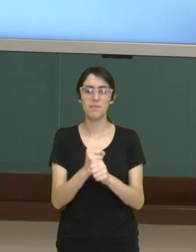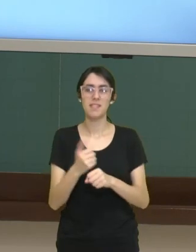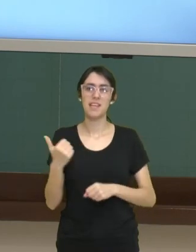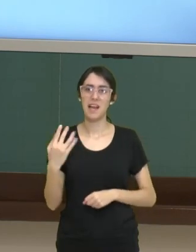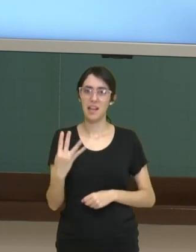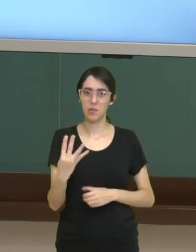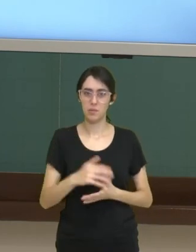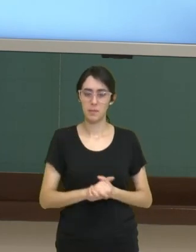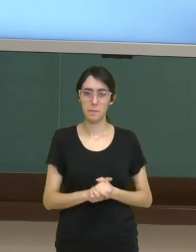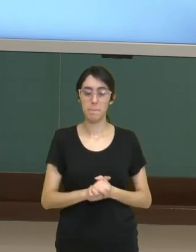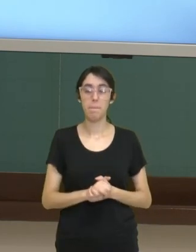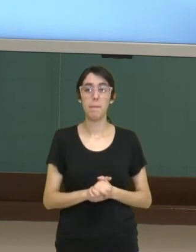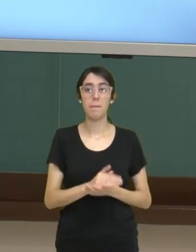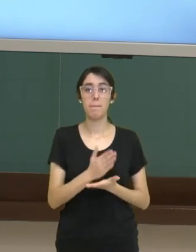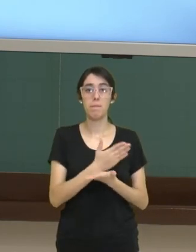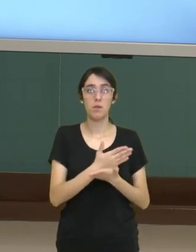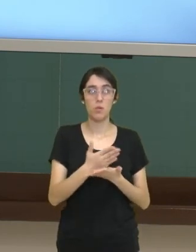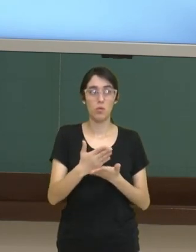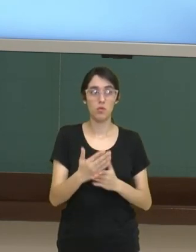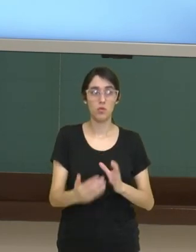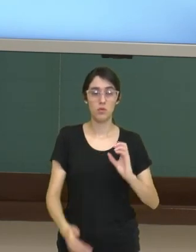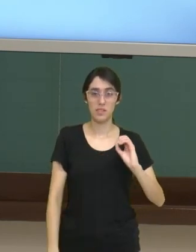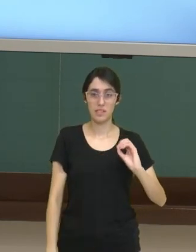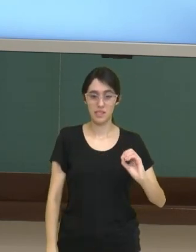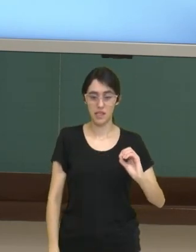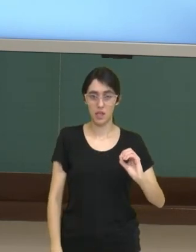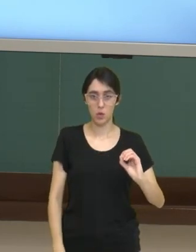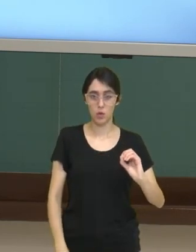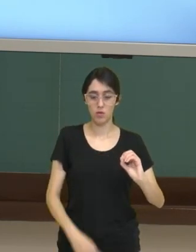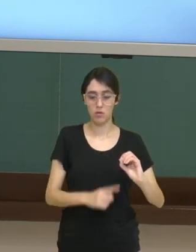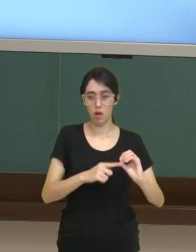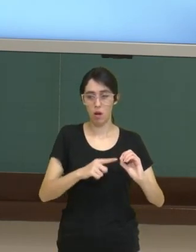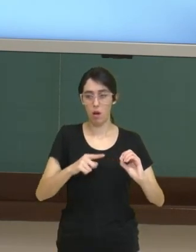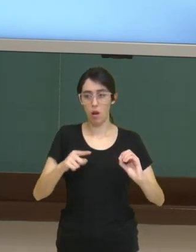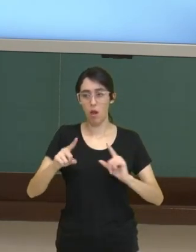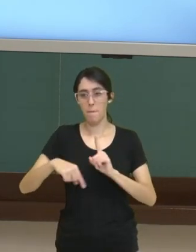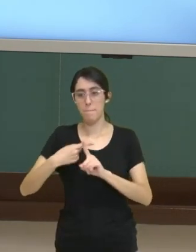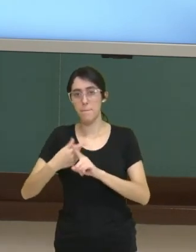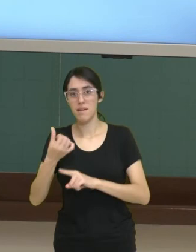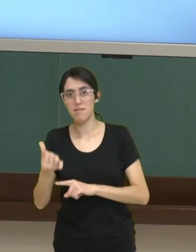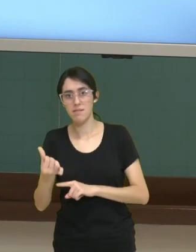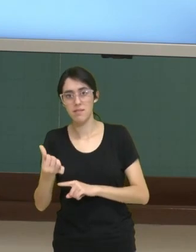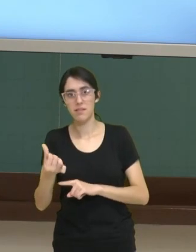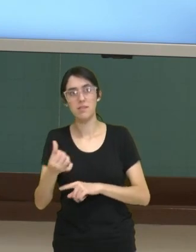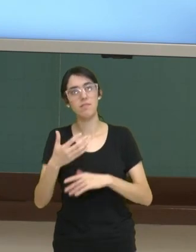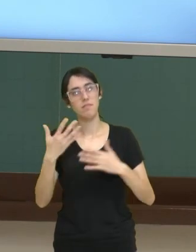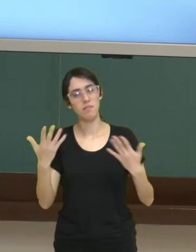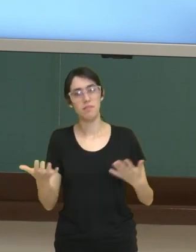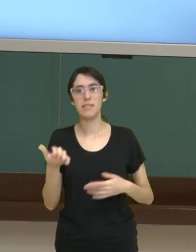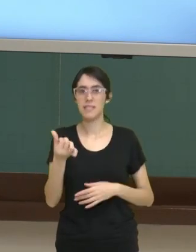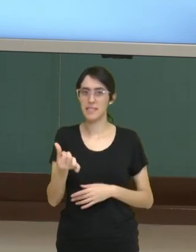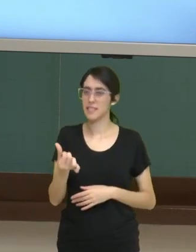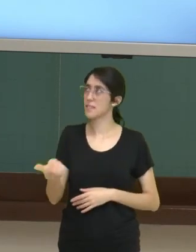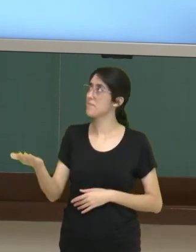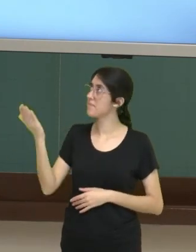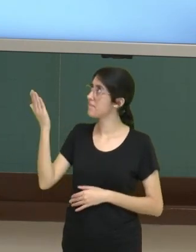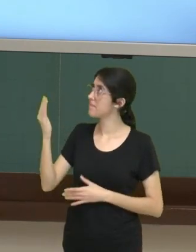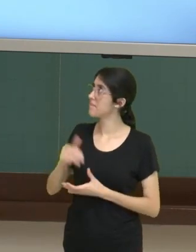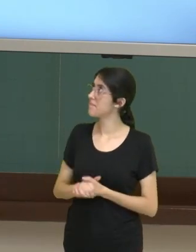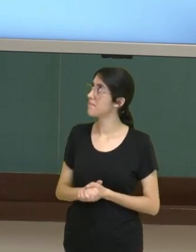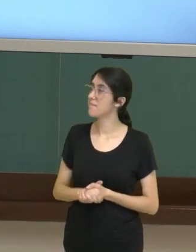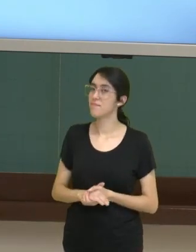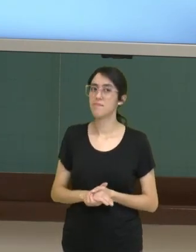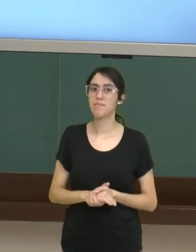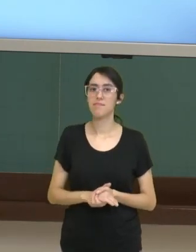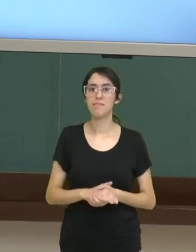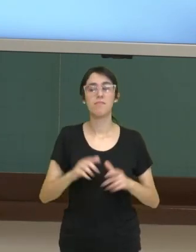E ele começou em 0 mais 6, que deu exatamente a coordenada final ali. Então, portanto,